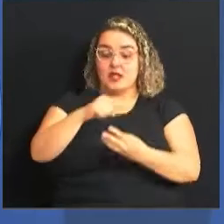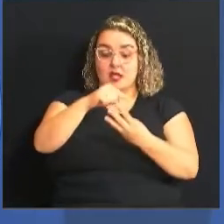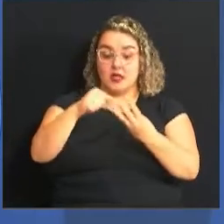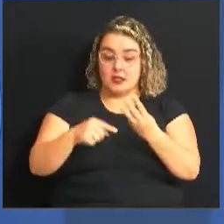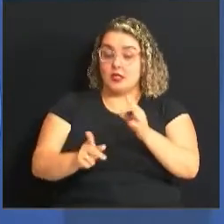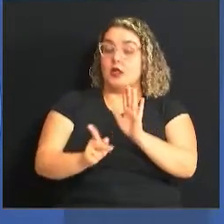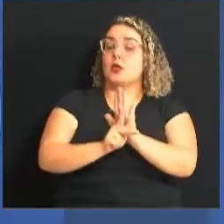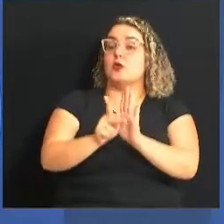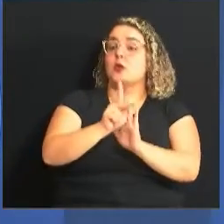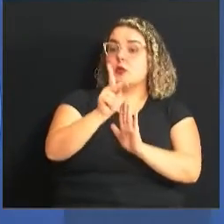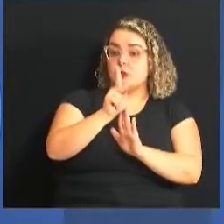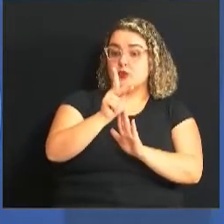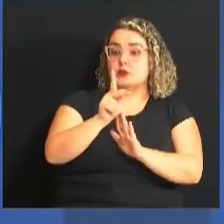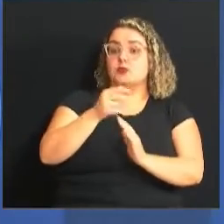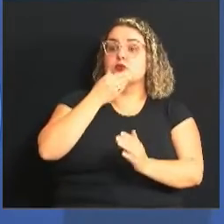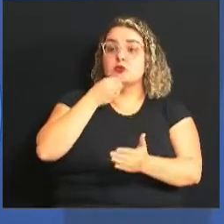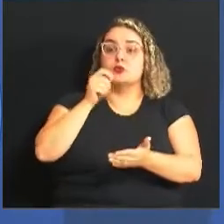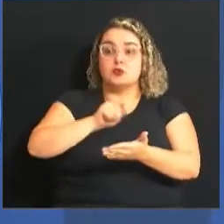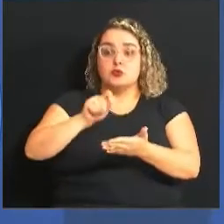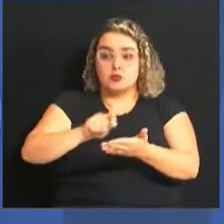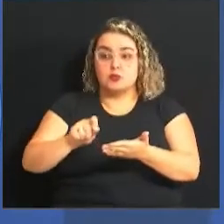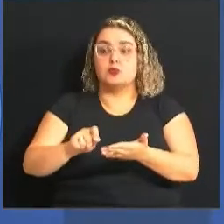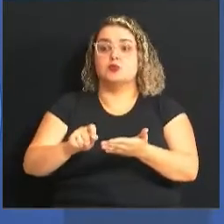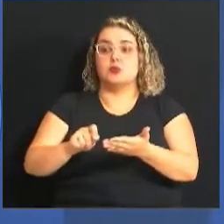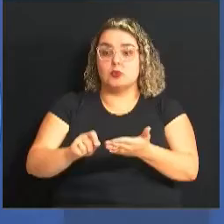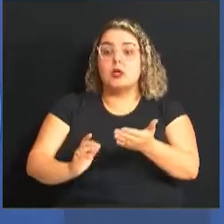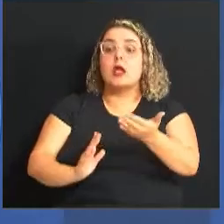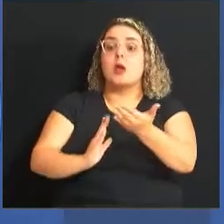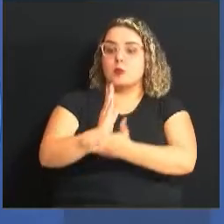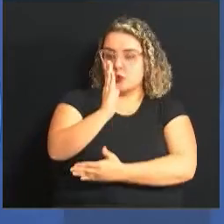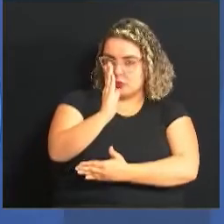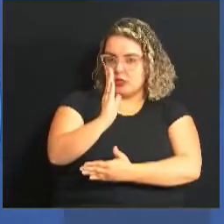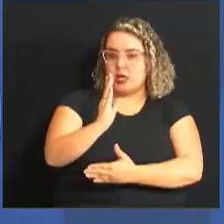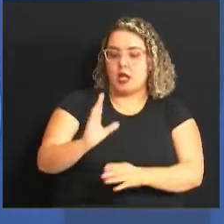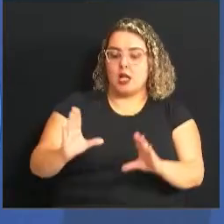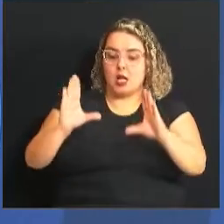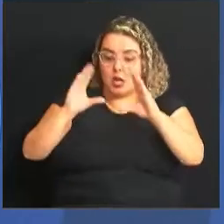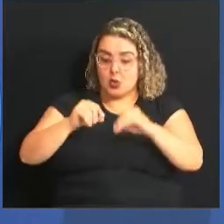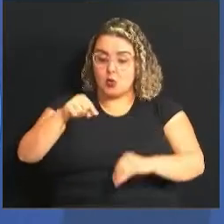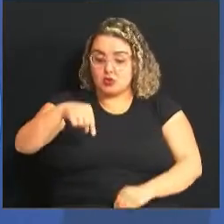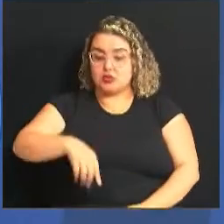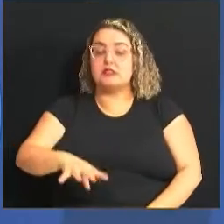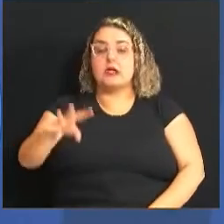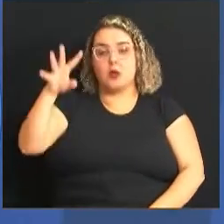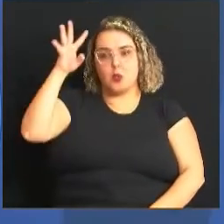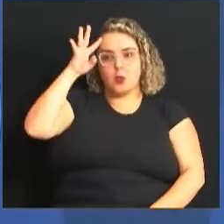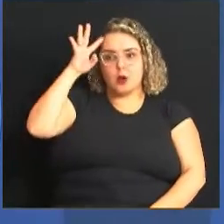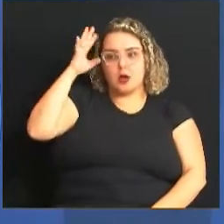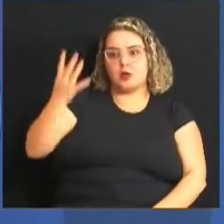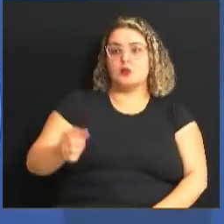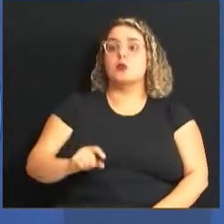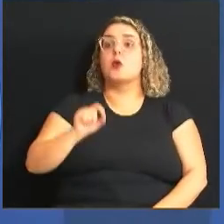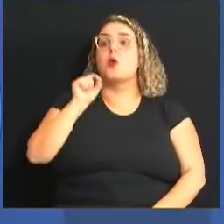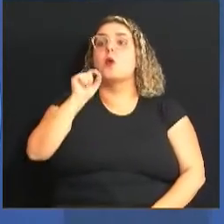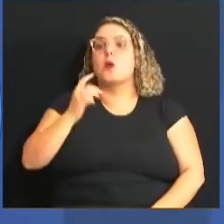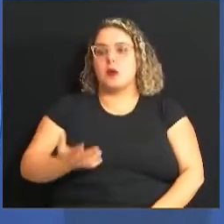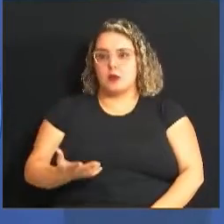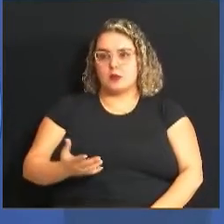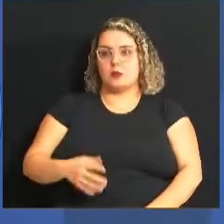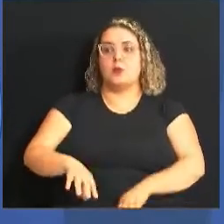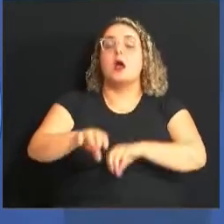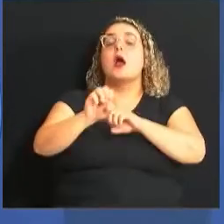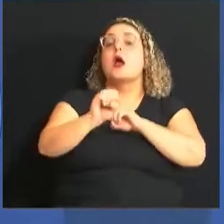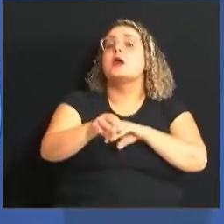projetos de autoria do prefeito que foram aprovados na noite desta quarta-feira, que dizem respeito à